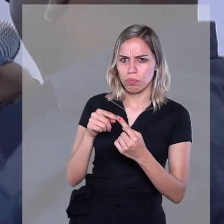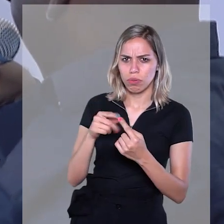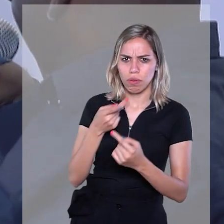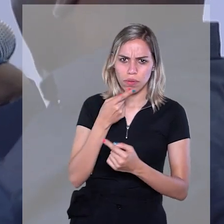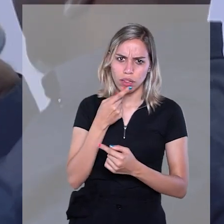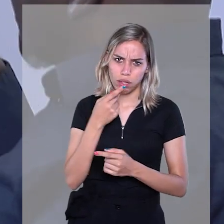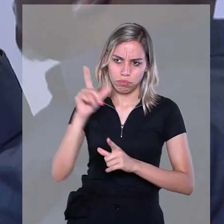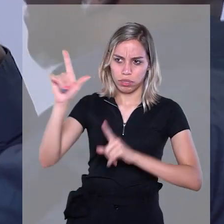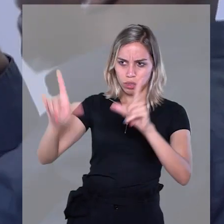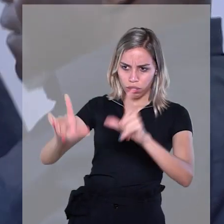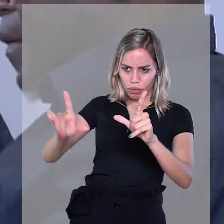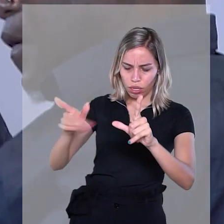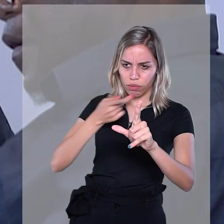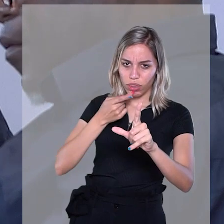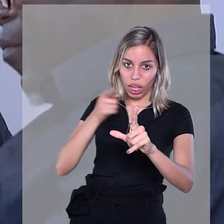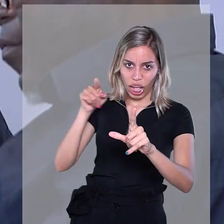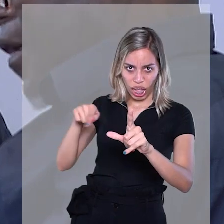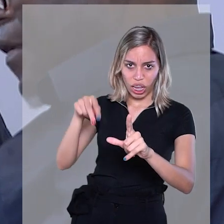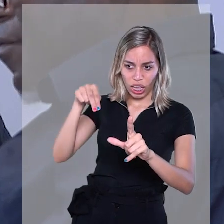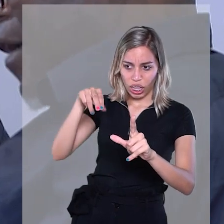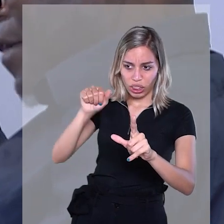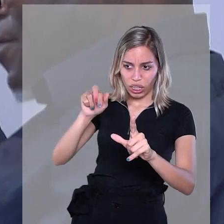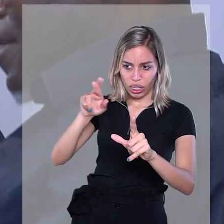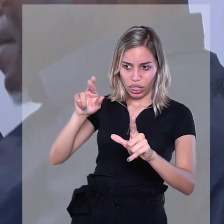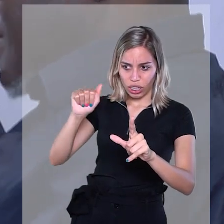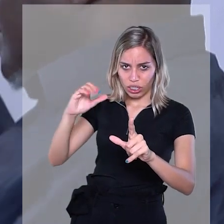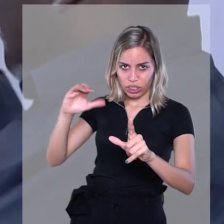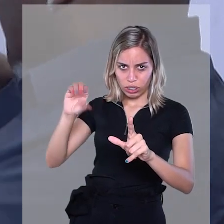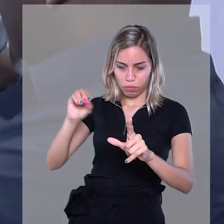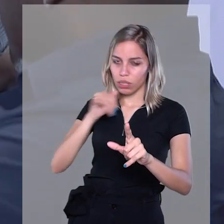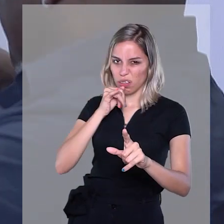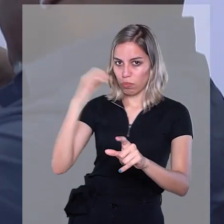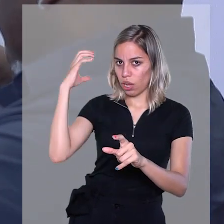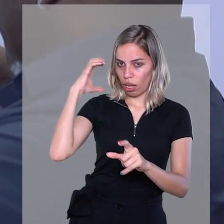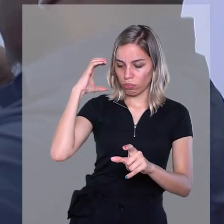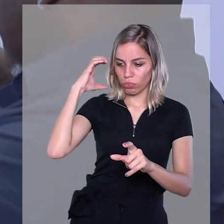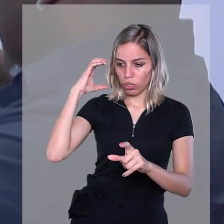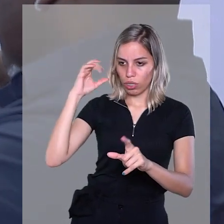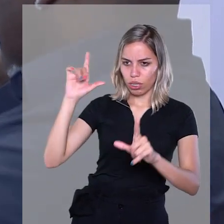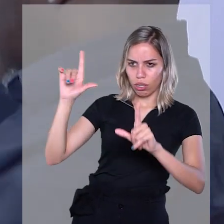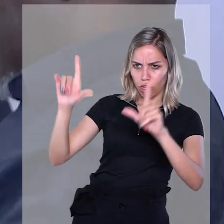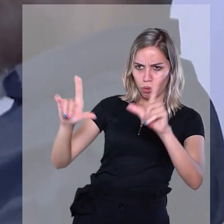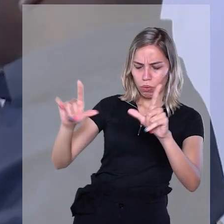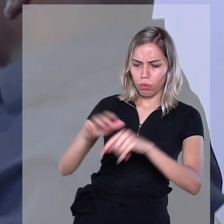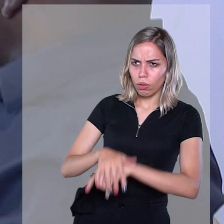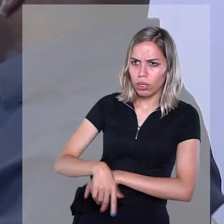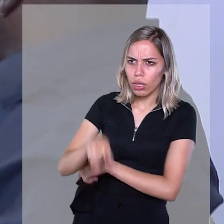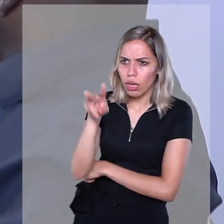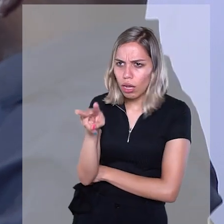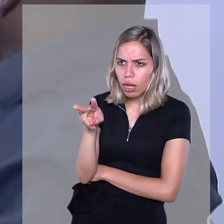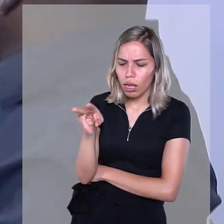narração. Porque se você liga o rádio e liga a TV sem som, o que você vai